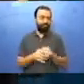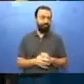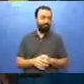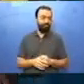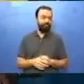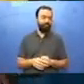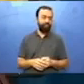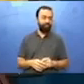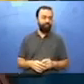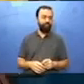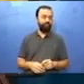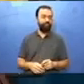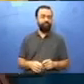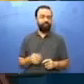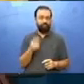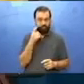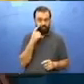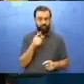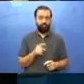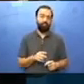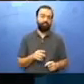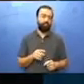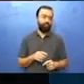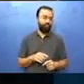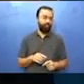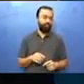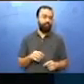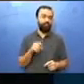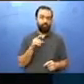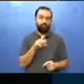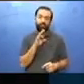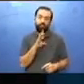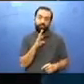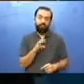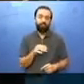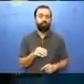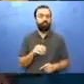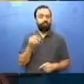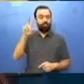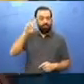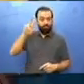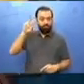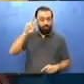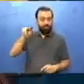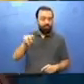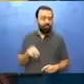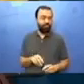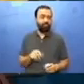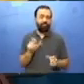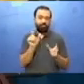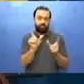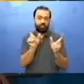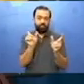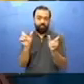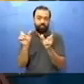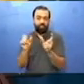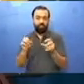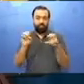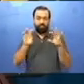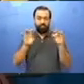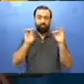comigo novamente. Você conhece a parlenda que está escrita nessa folha? As palavras em destaque e